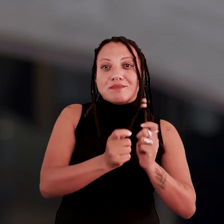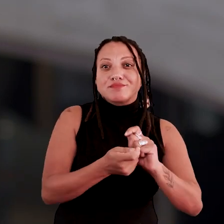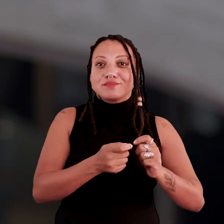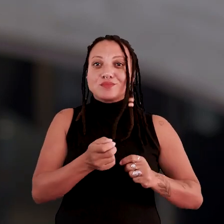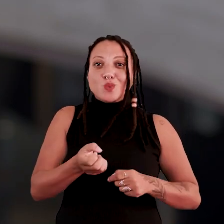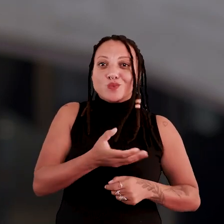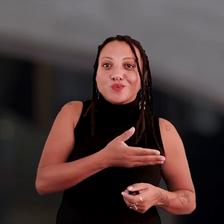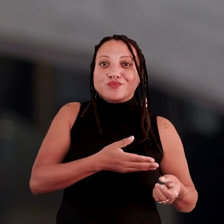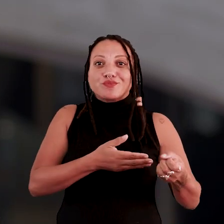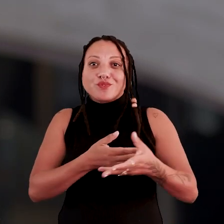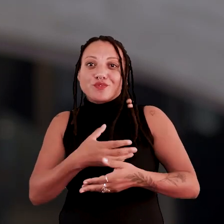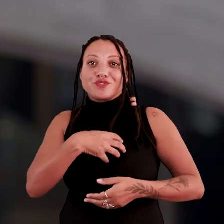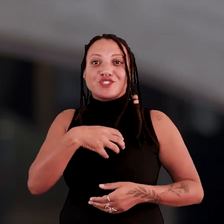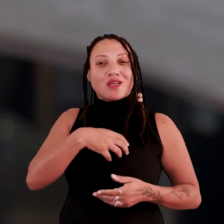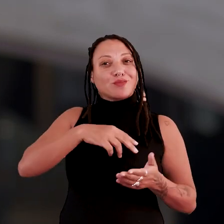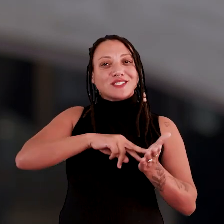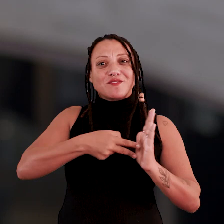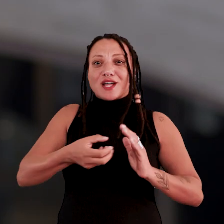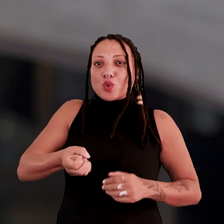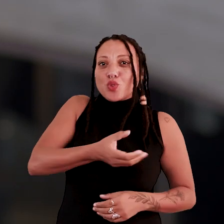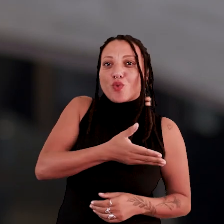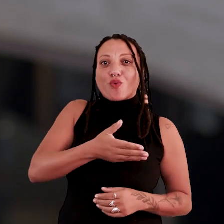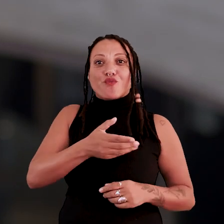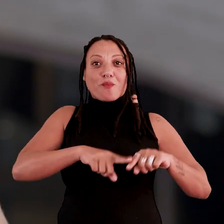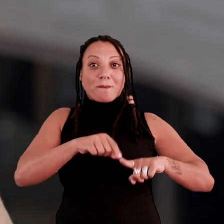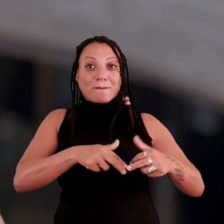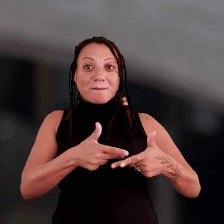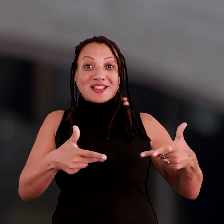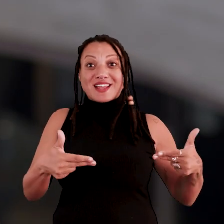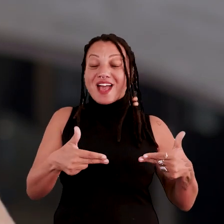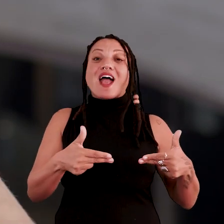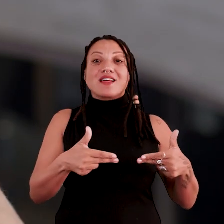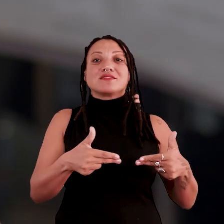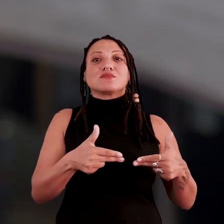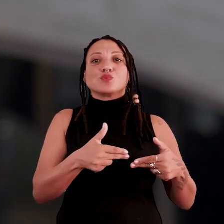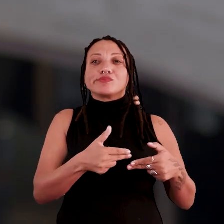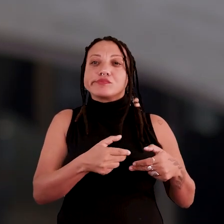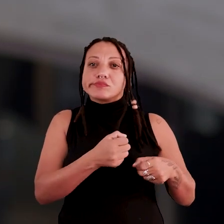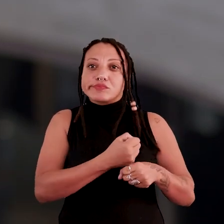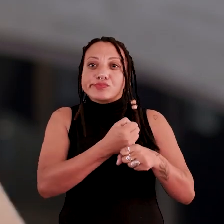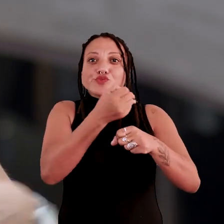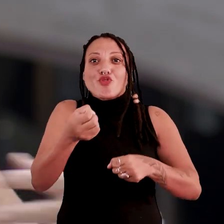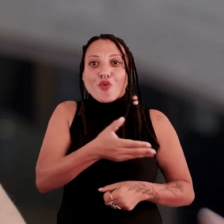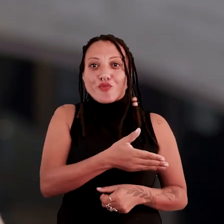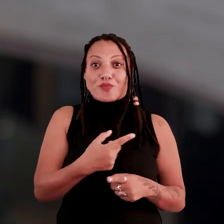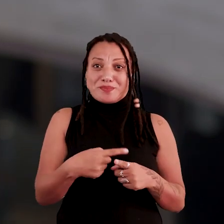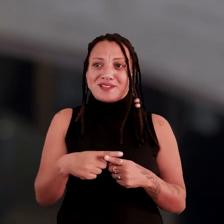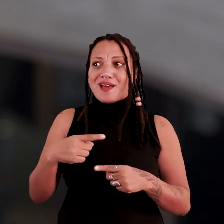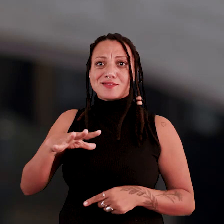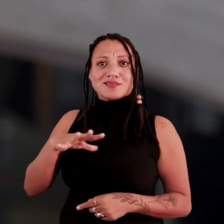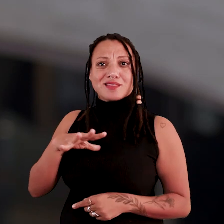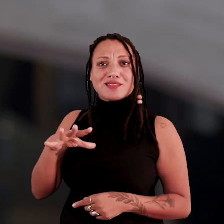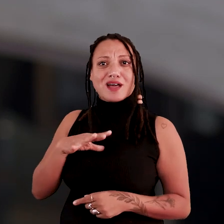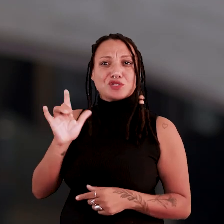ressignificação desses materiais que são retirados, né, de uma cidade que é um grande lixo, um grande arquivo